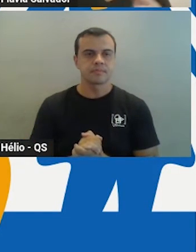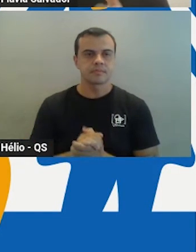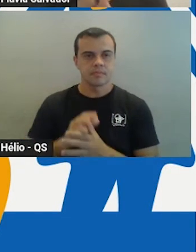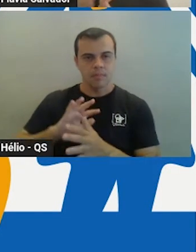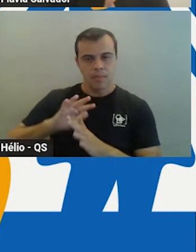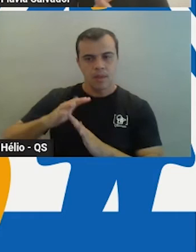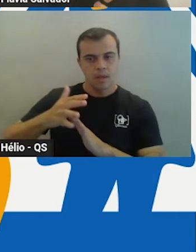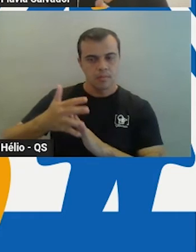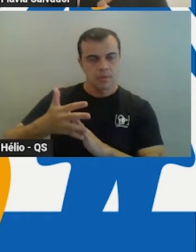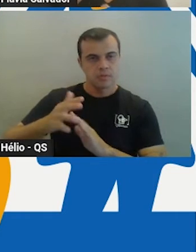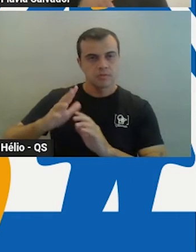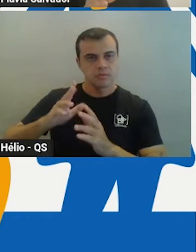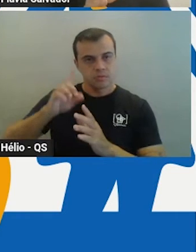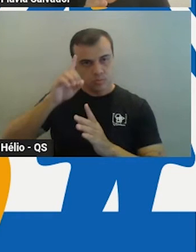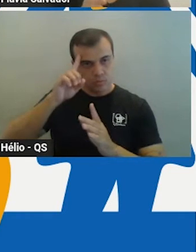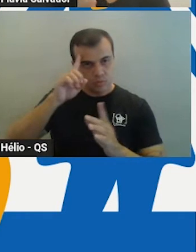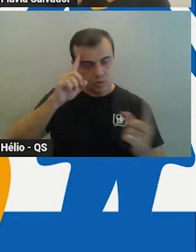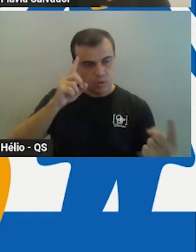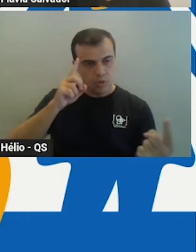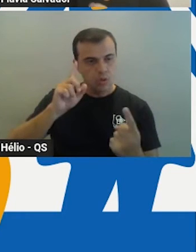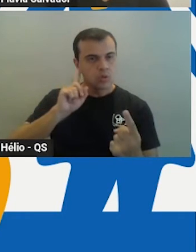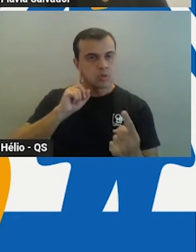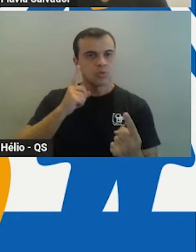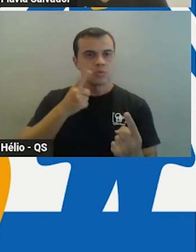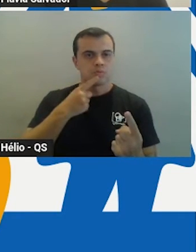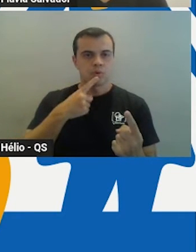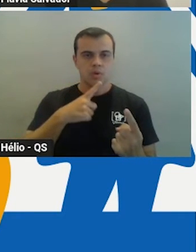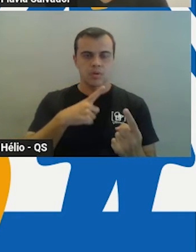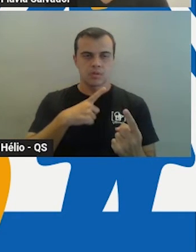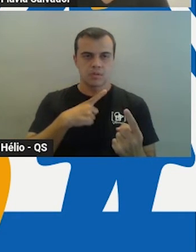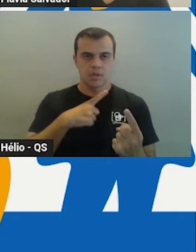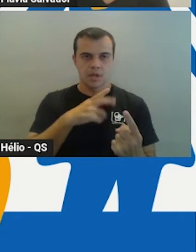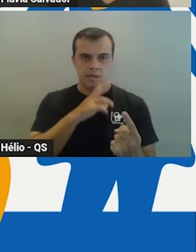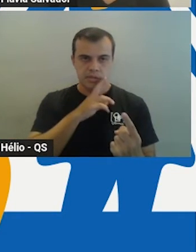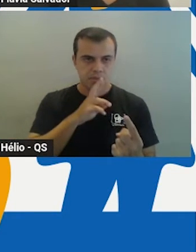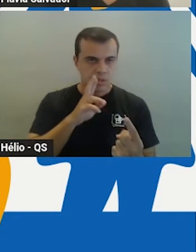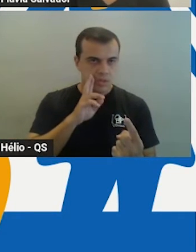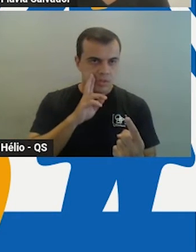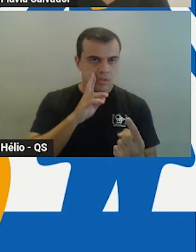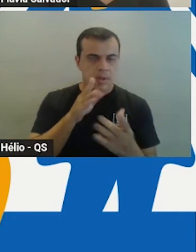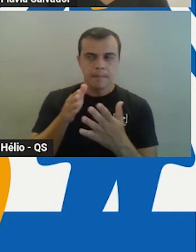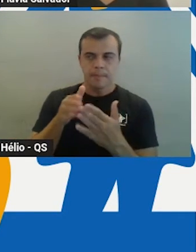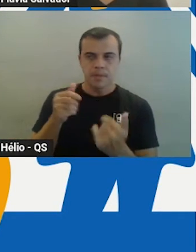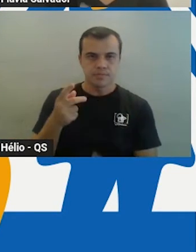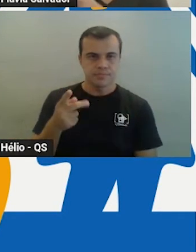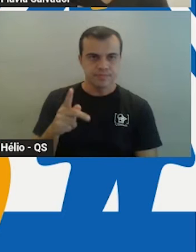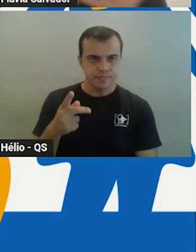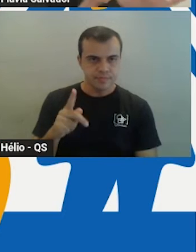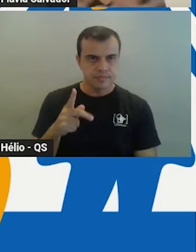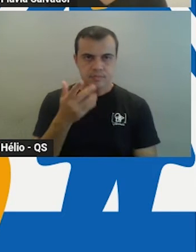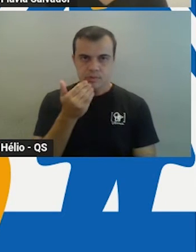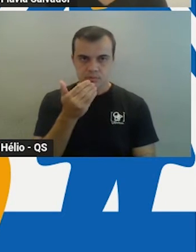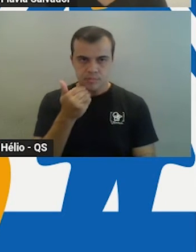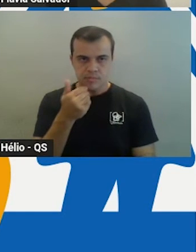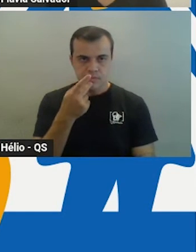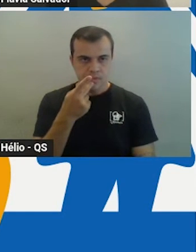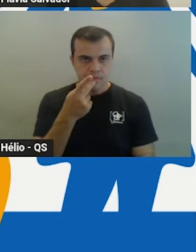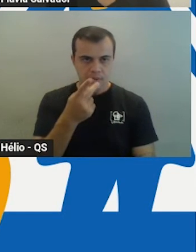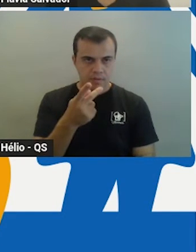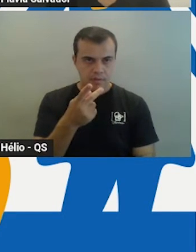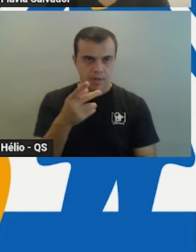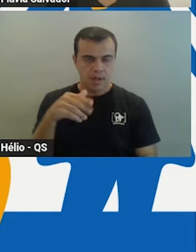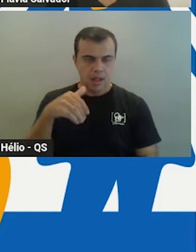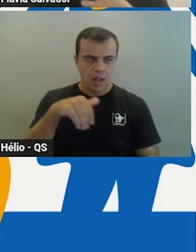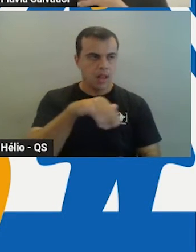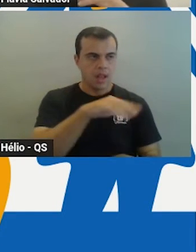sinais, porque todo dia um surdo ia ao restaurante fazer o pedido dele de um almoço e ele levava, ele nem almoçava